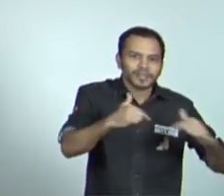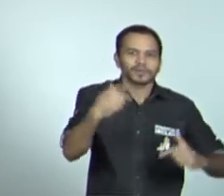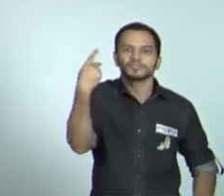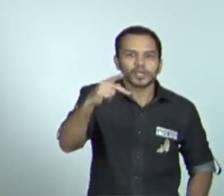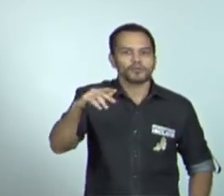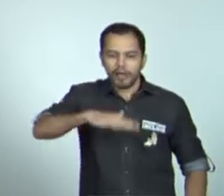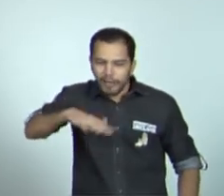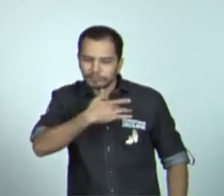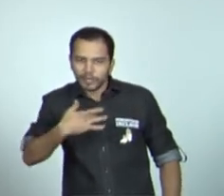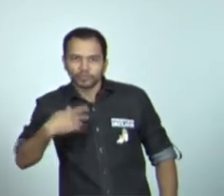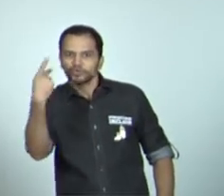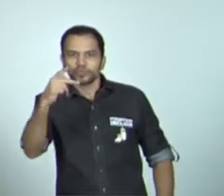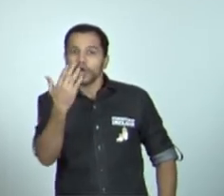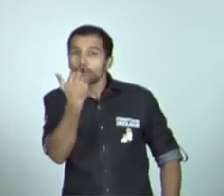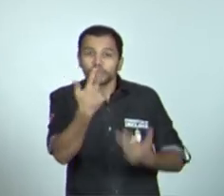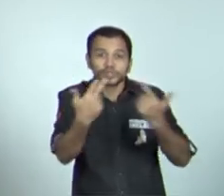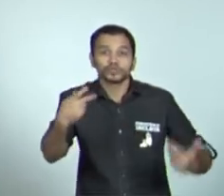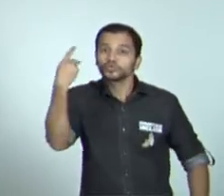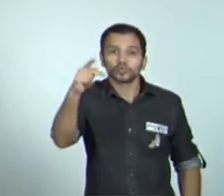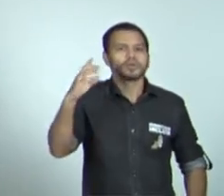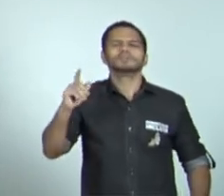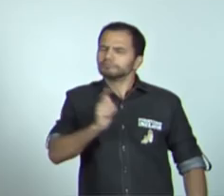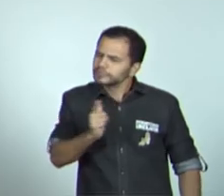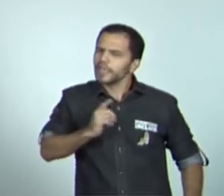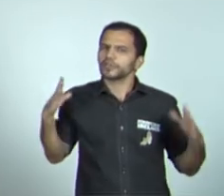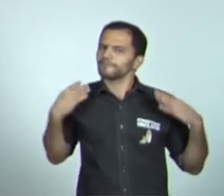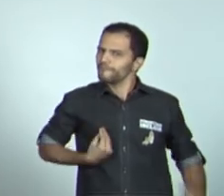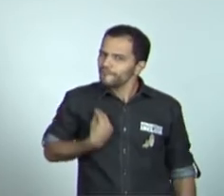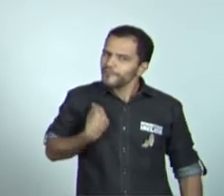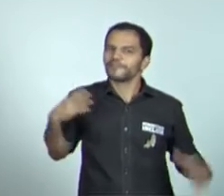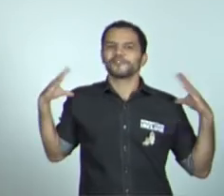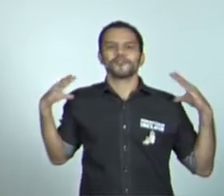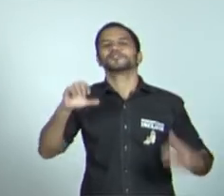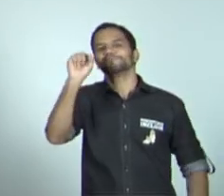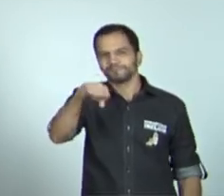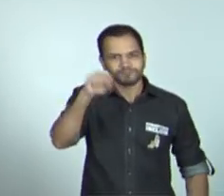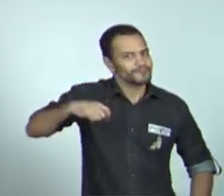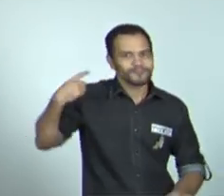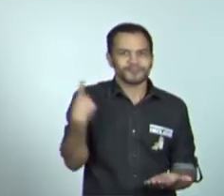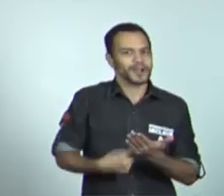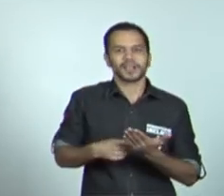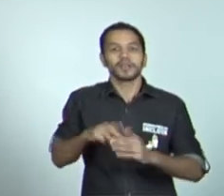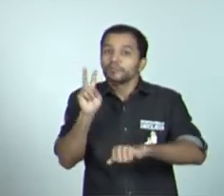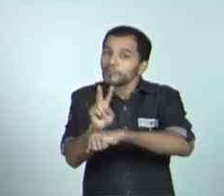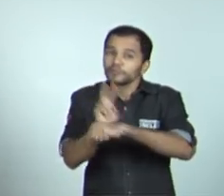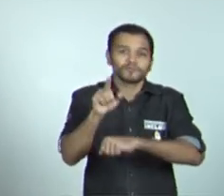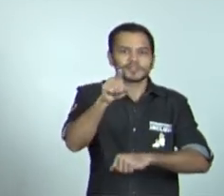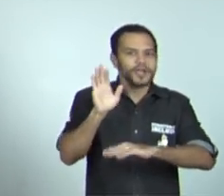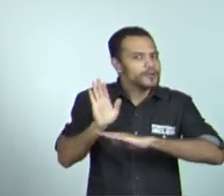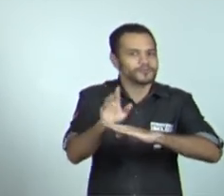a tua alimentação o teu pão de cada dia tem um exército do senhor para mudar a tua história